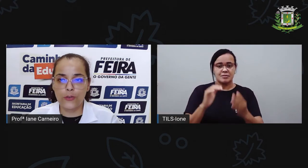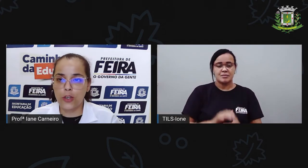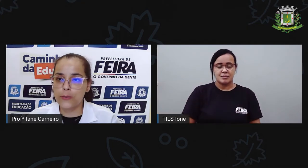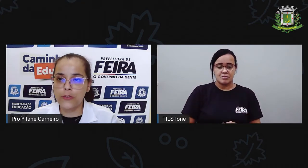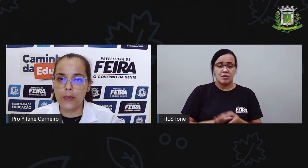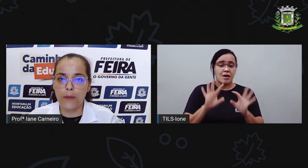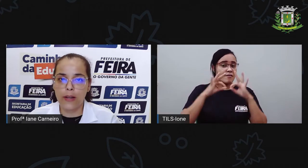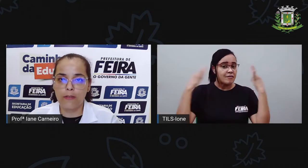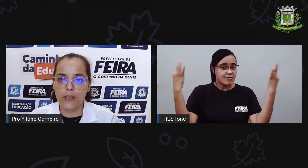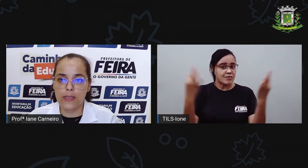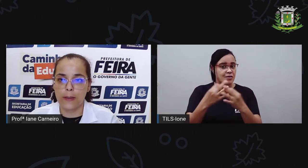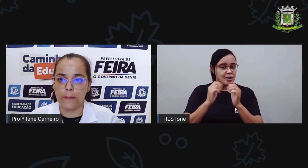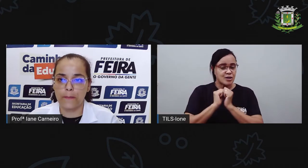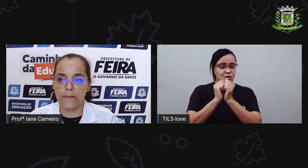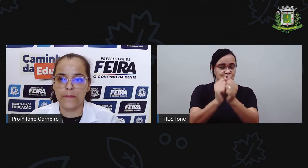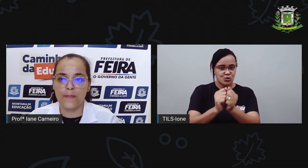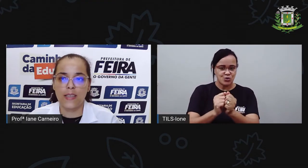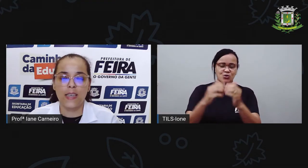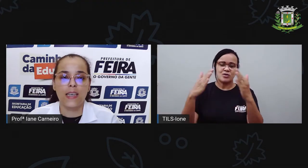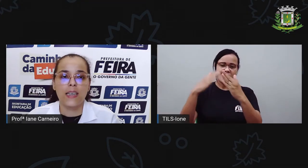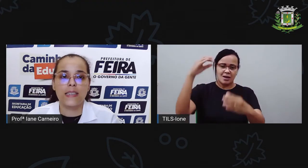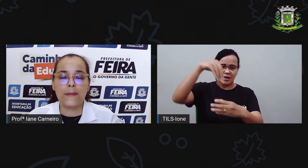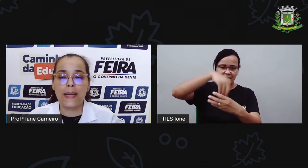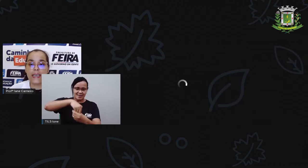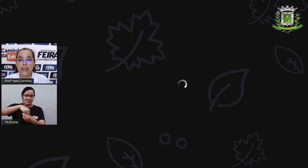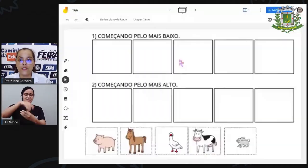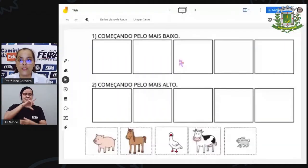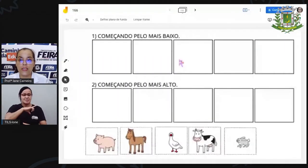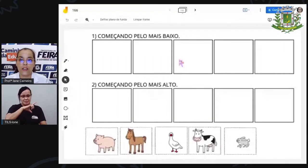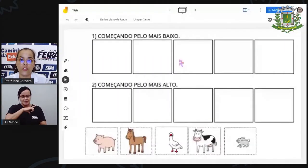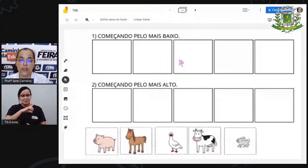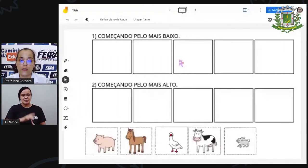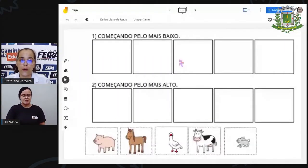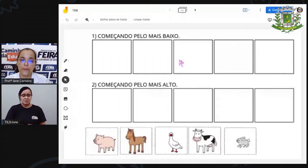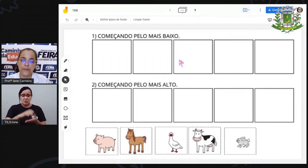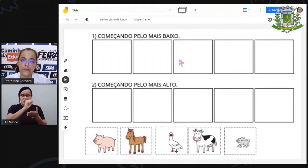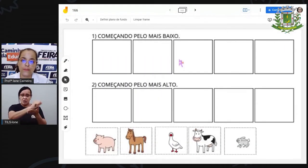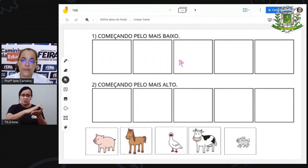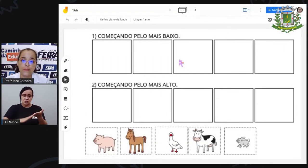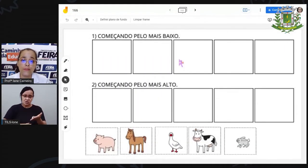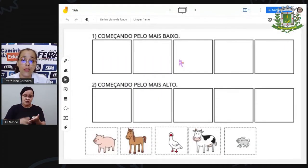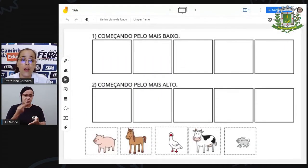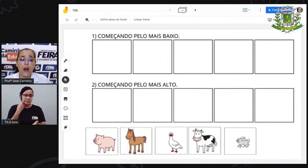família. Com todo mundo que mora com você. Então, aqui é a atividade. Olha só.